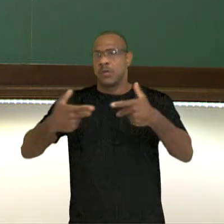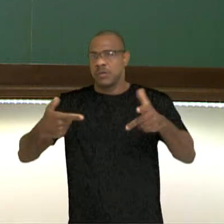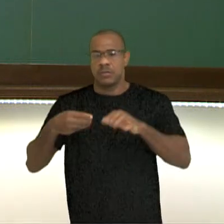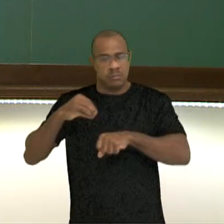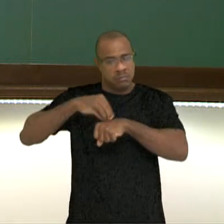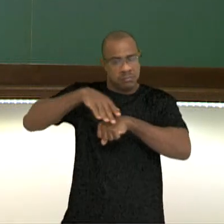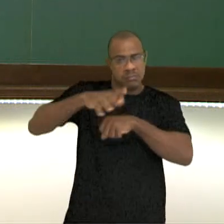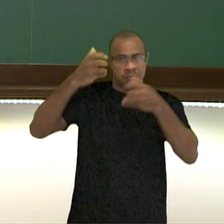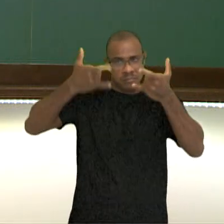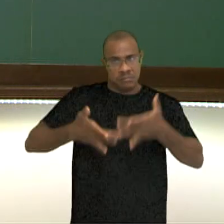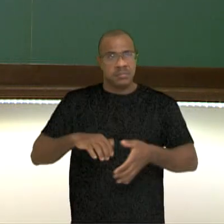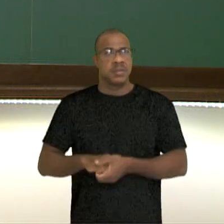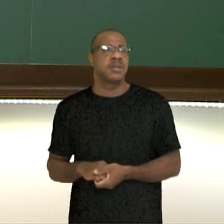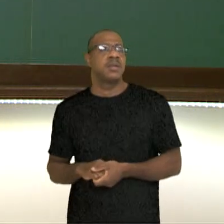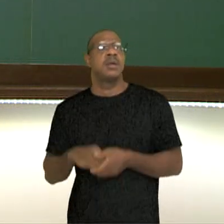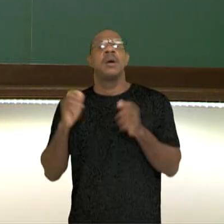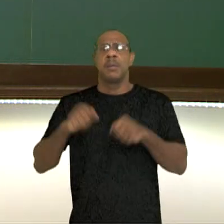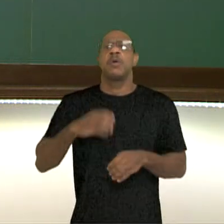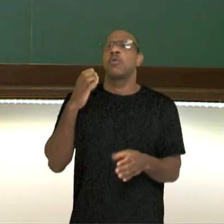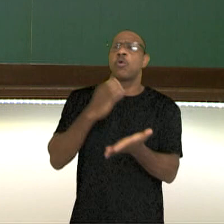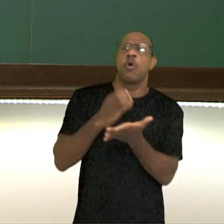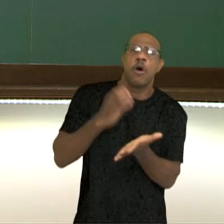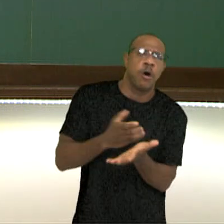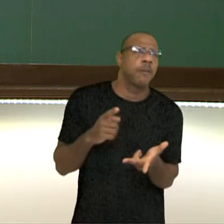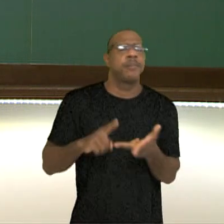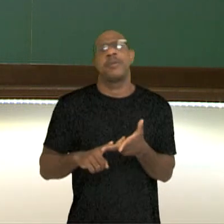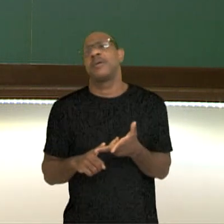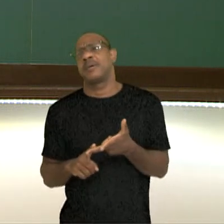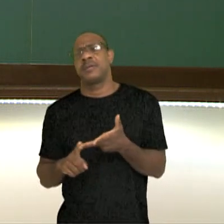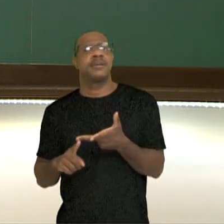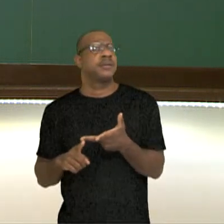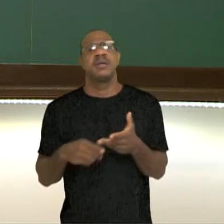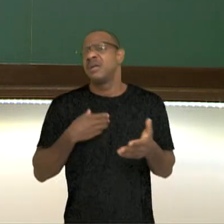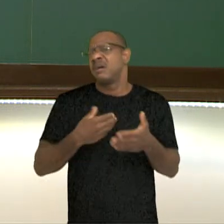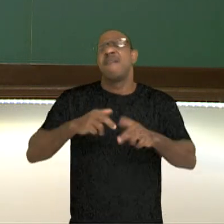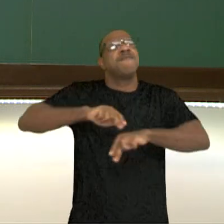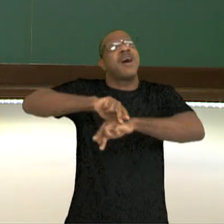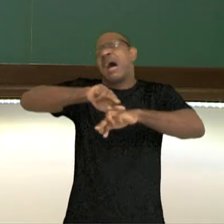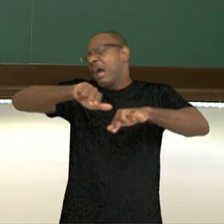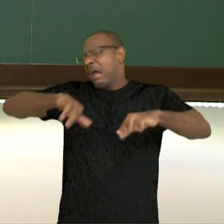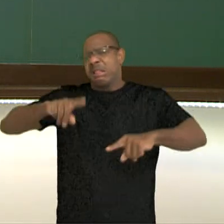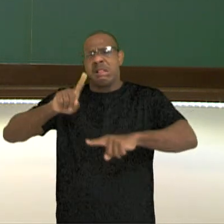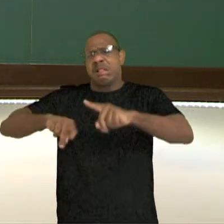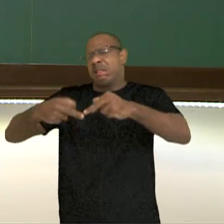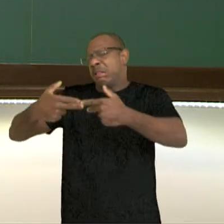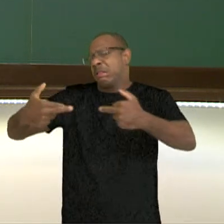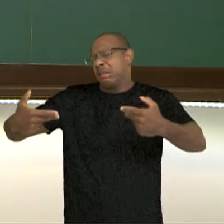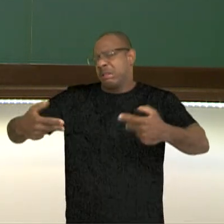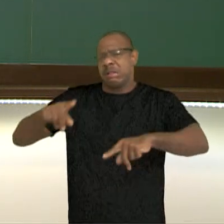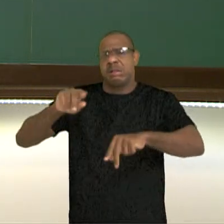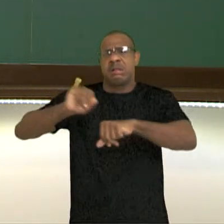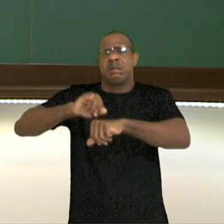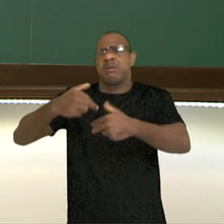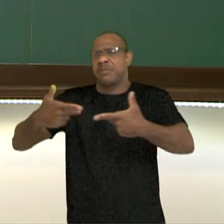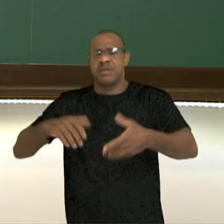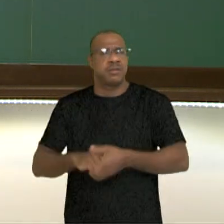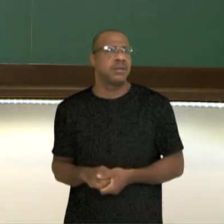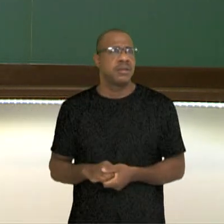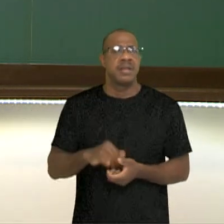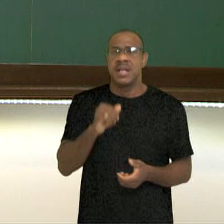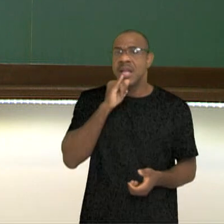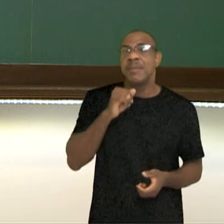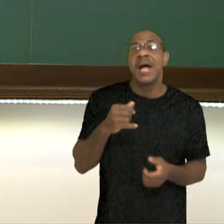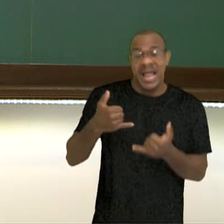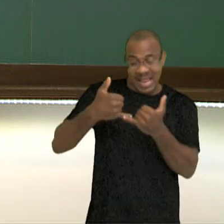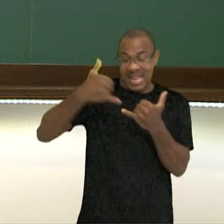dica, você pode usar copos, são vários. Já experimentou pegar a linha de